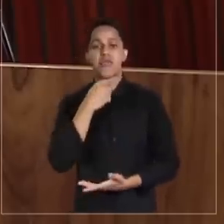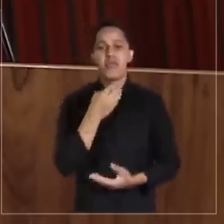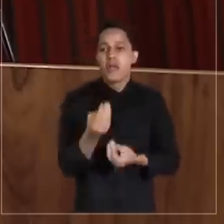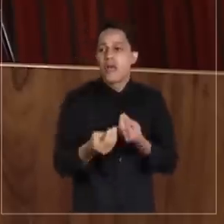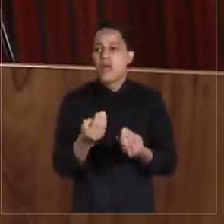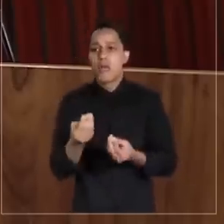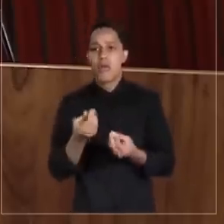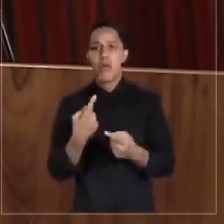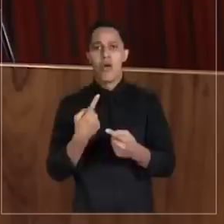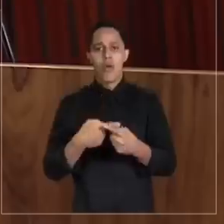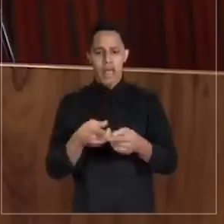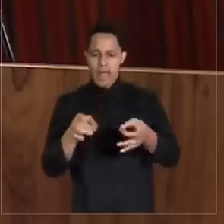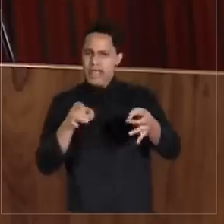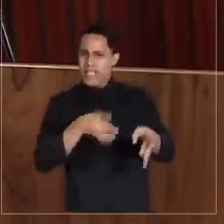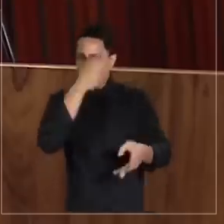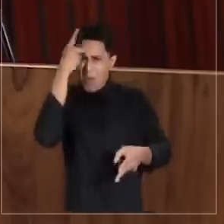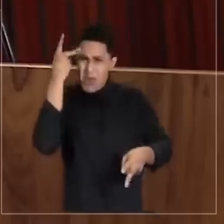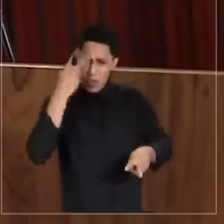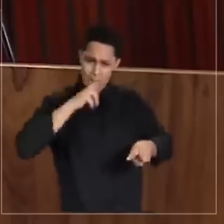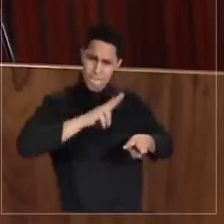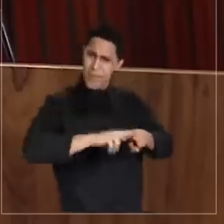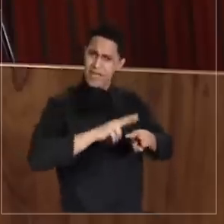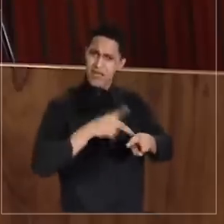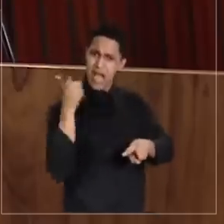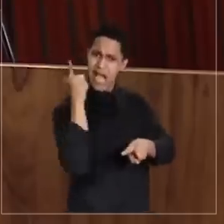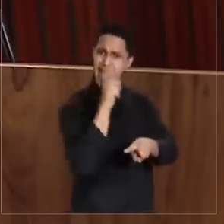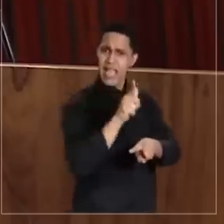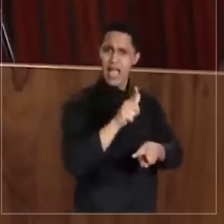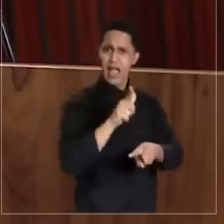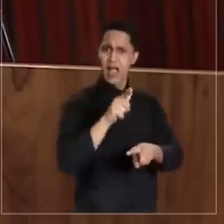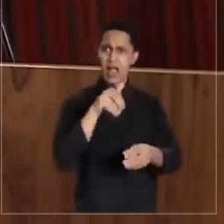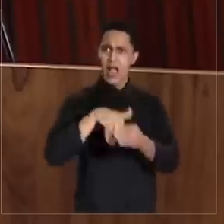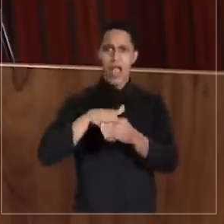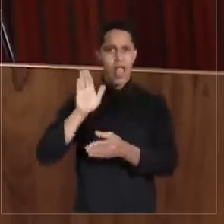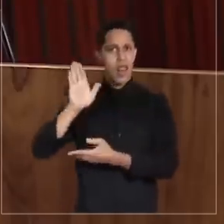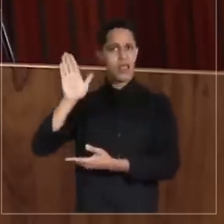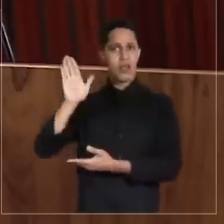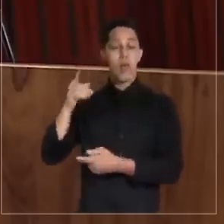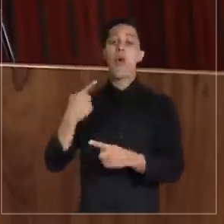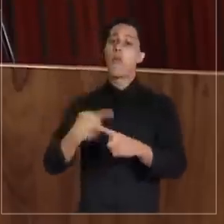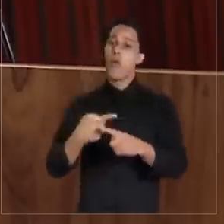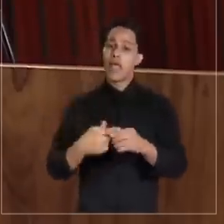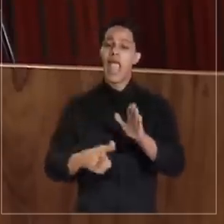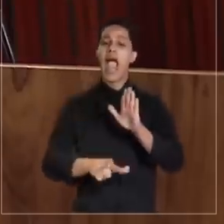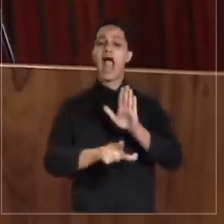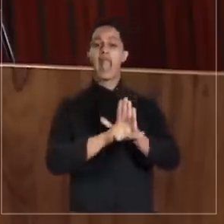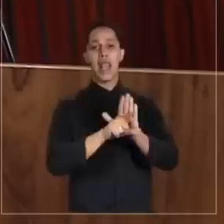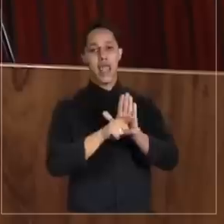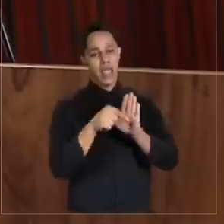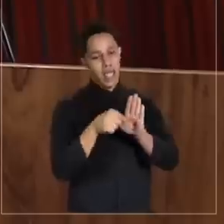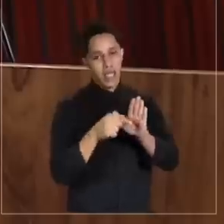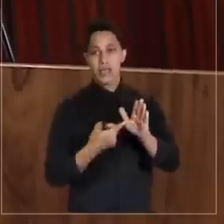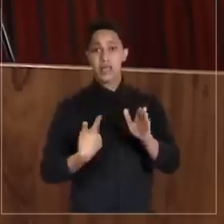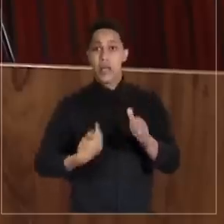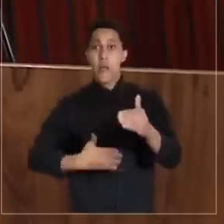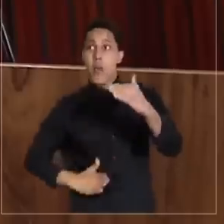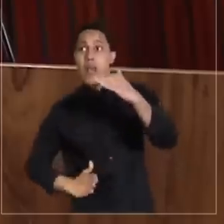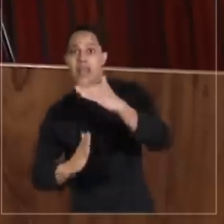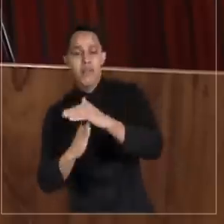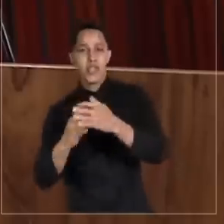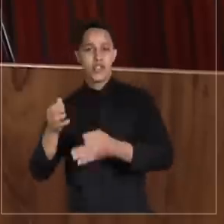que se deixava alguém preso ser eleito, porque a legislação previa e era este o limite da justiça eleitoral.